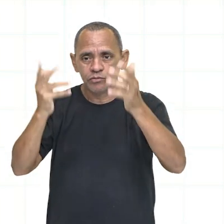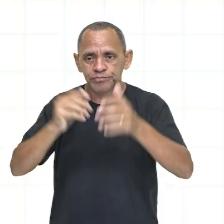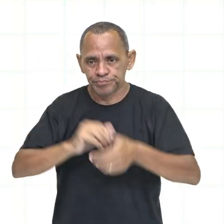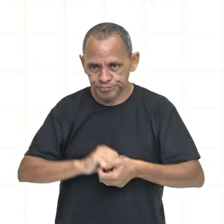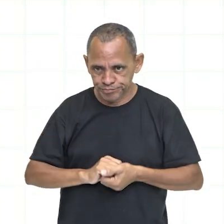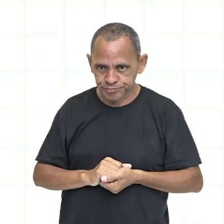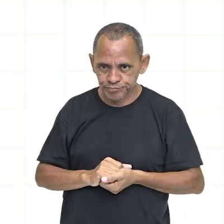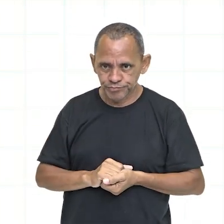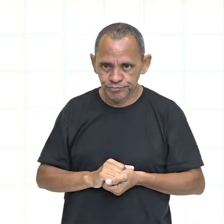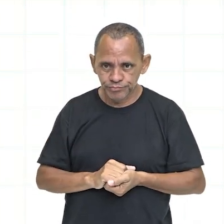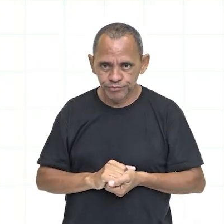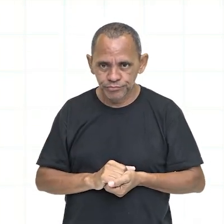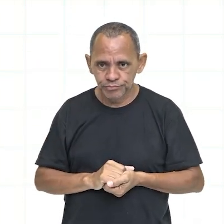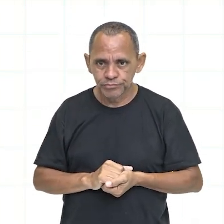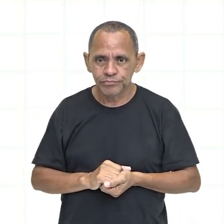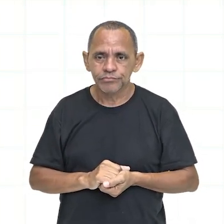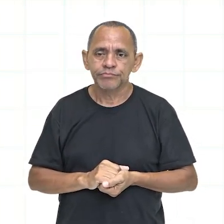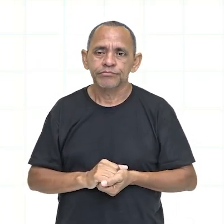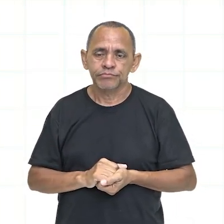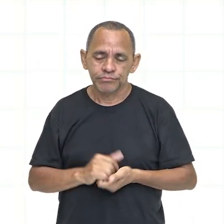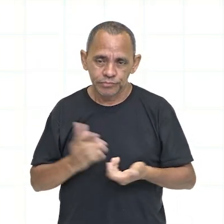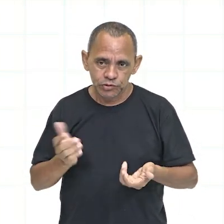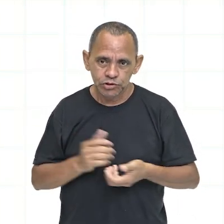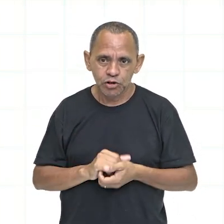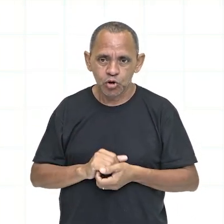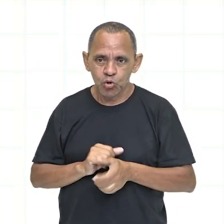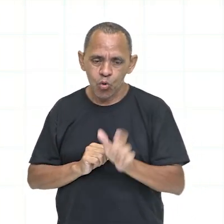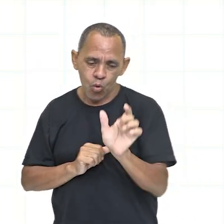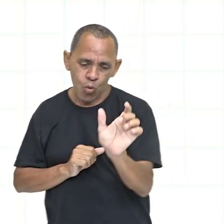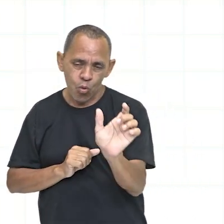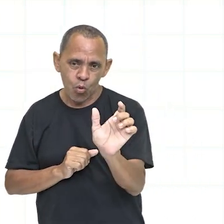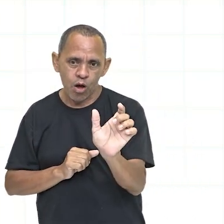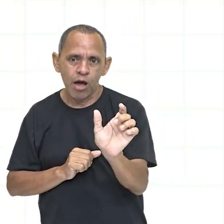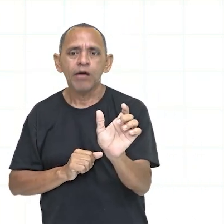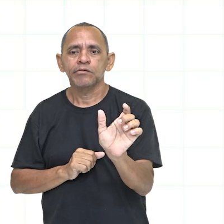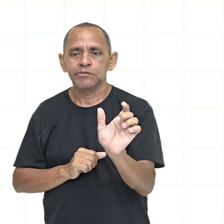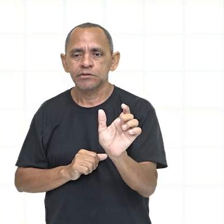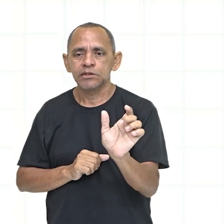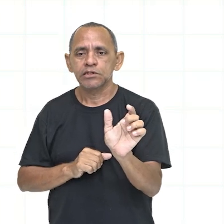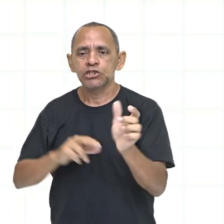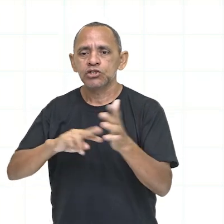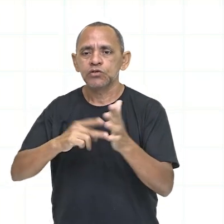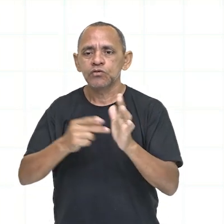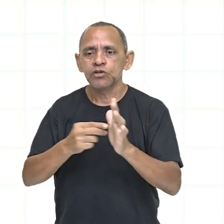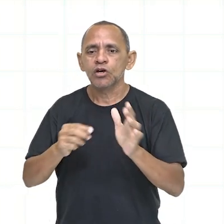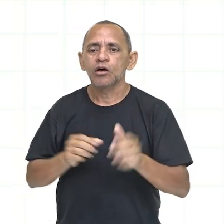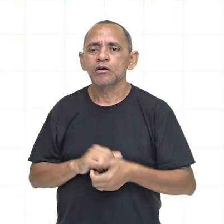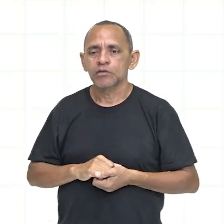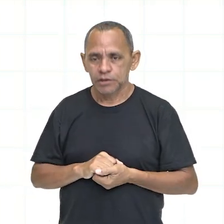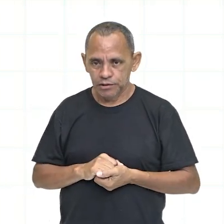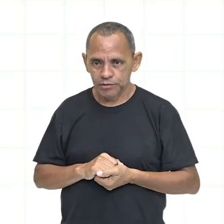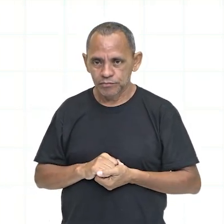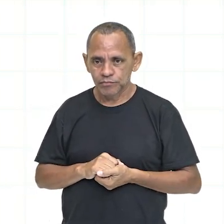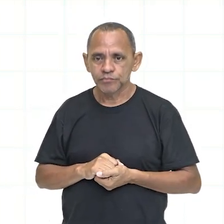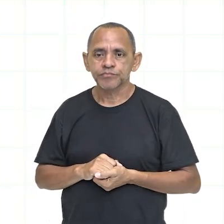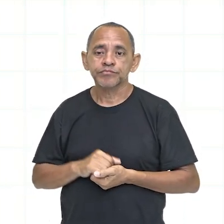ok? Então, accordingly quer dizer consequentemente, tá? É o mesmo significado, só que uma outra palavra que carrega em